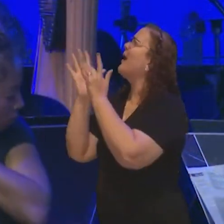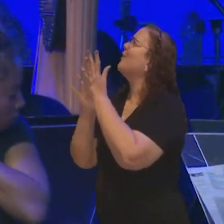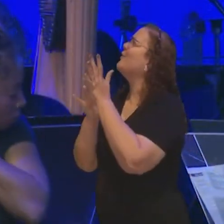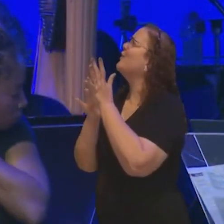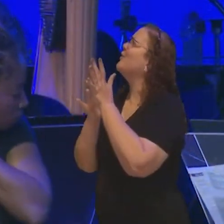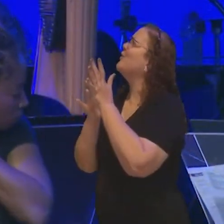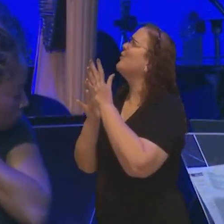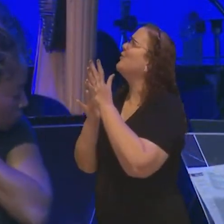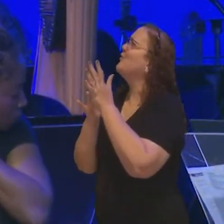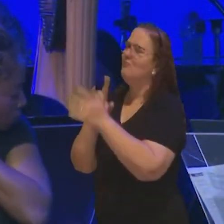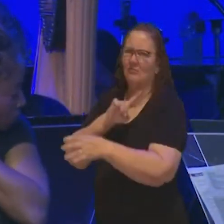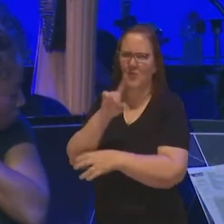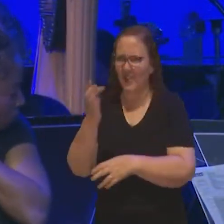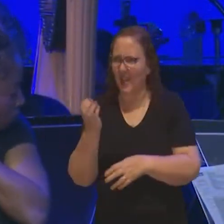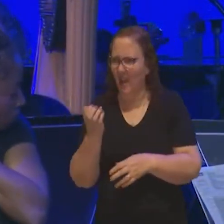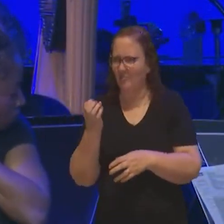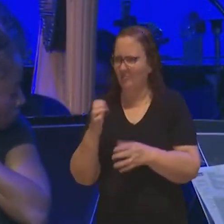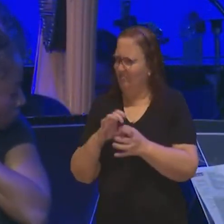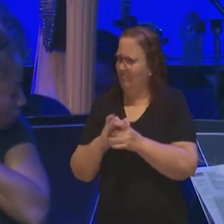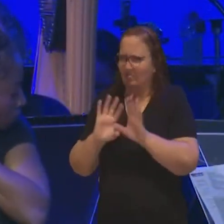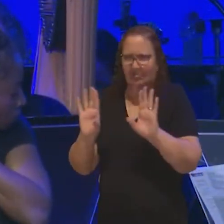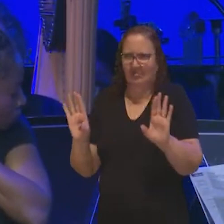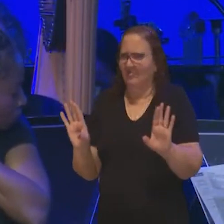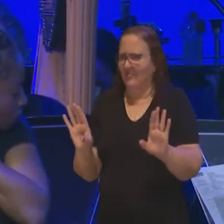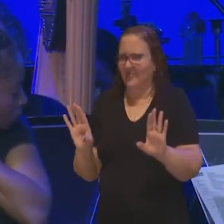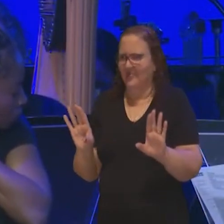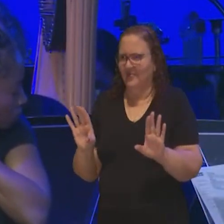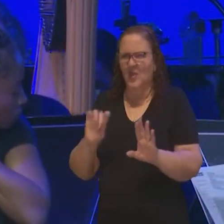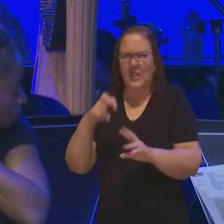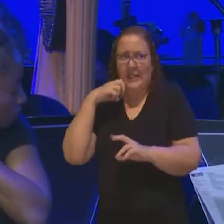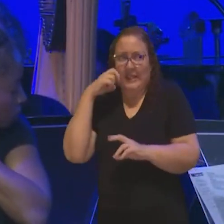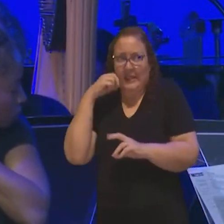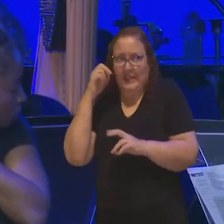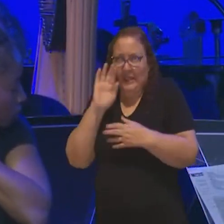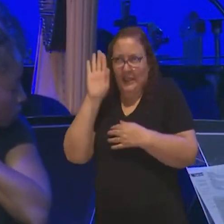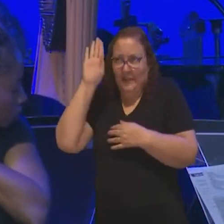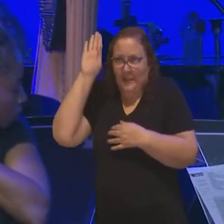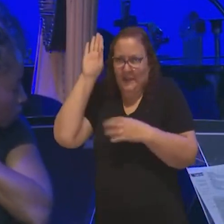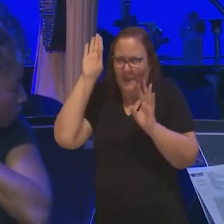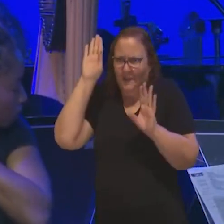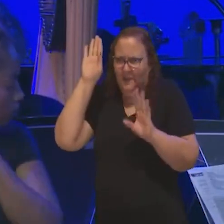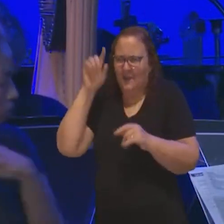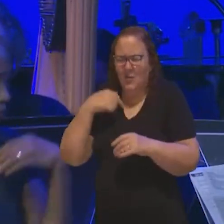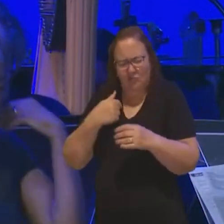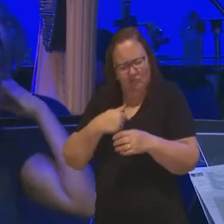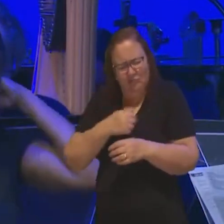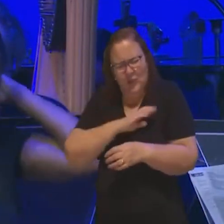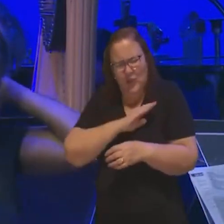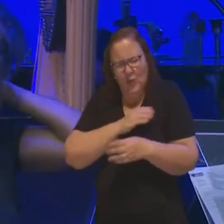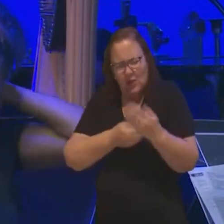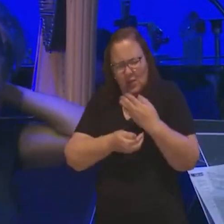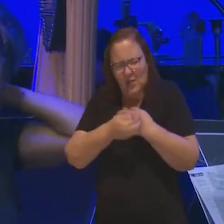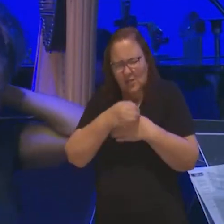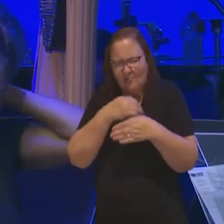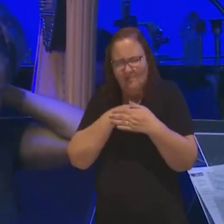Gostaria de orar por você. Se você tem vergonha de levantar a sua mão, fale no seu coração.